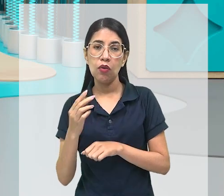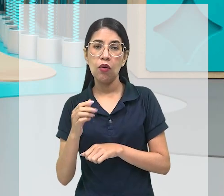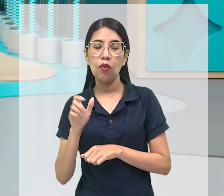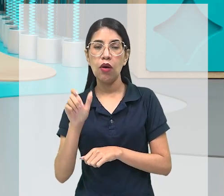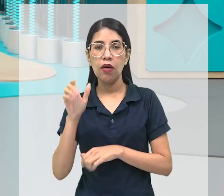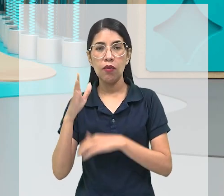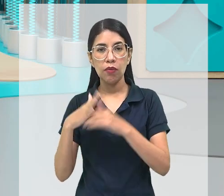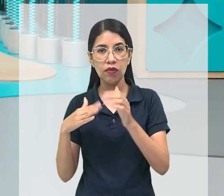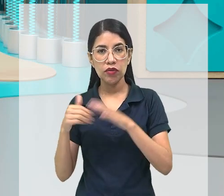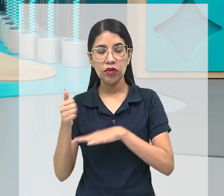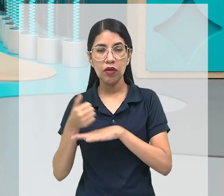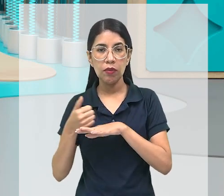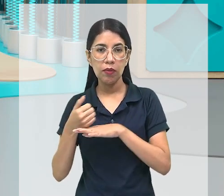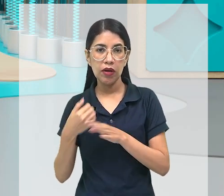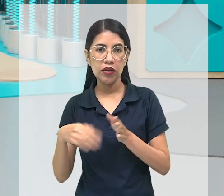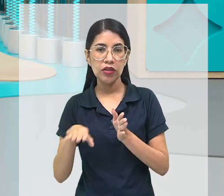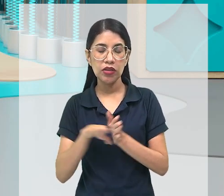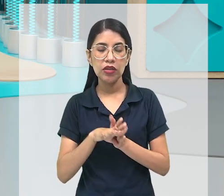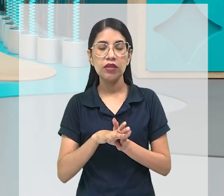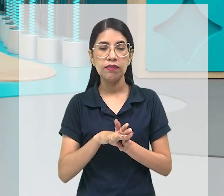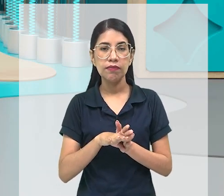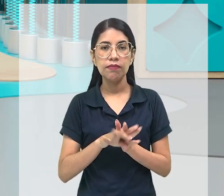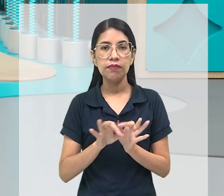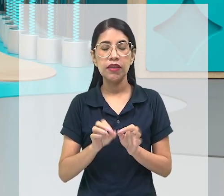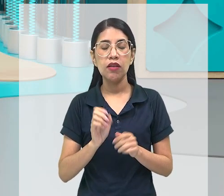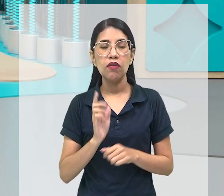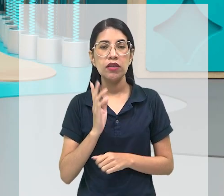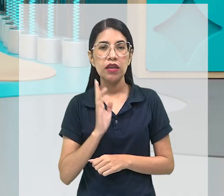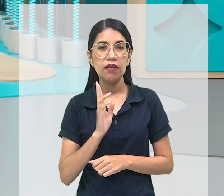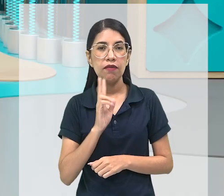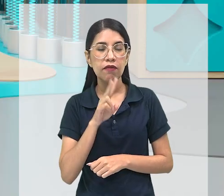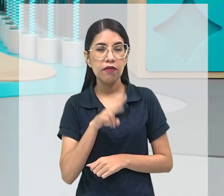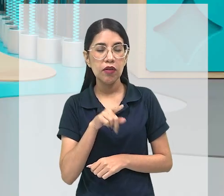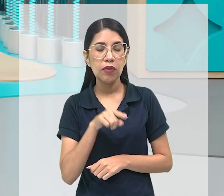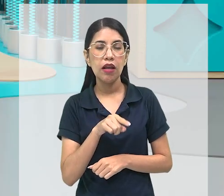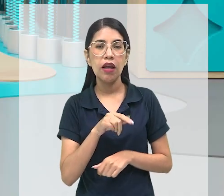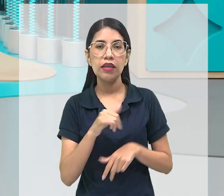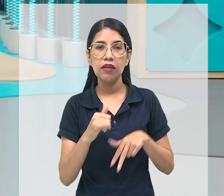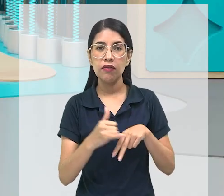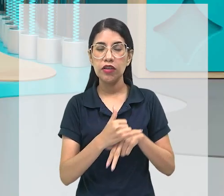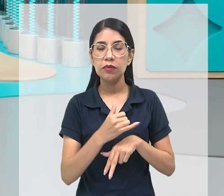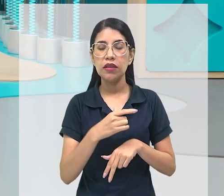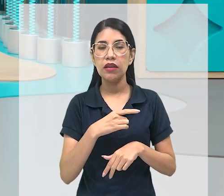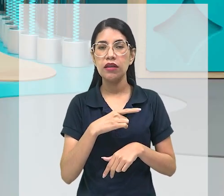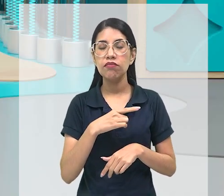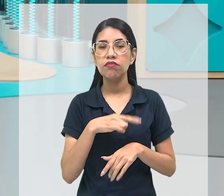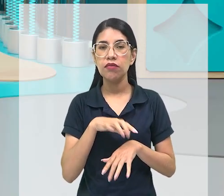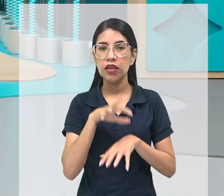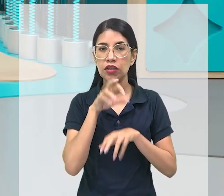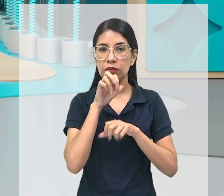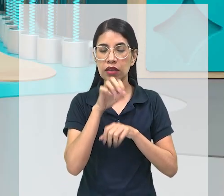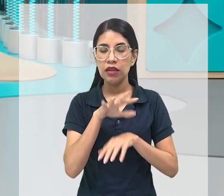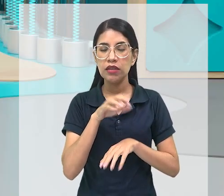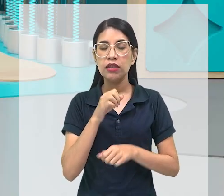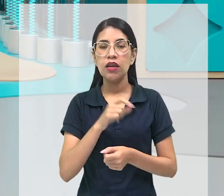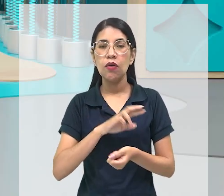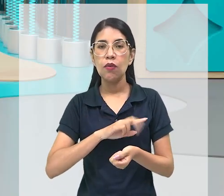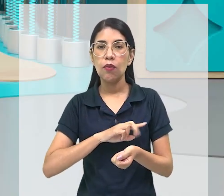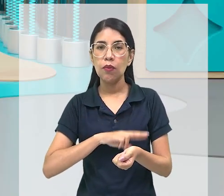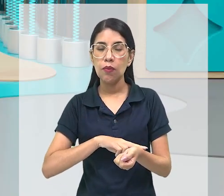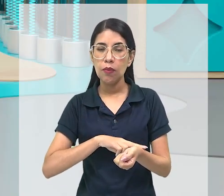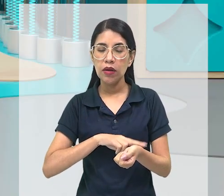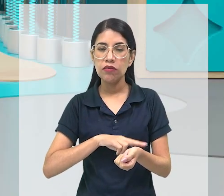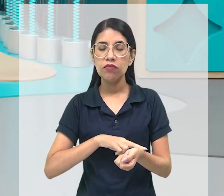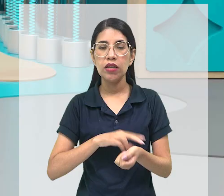lá. Então, você chegou, verificou que a vítima está tendo respiração, está tendo batimento